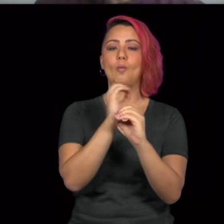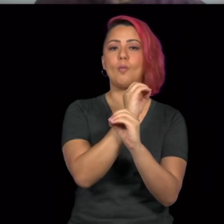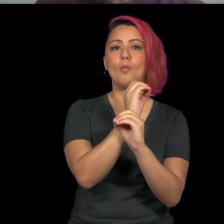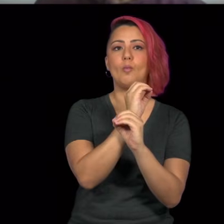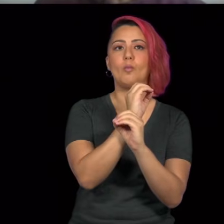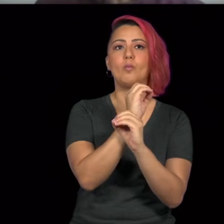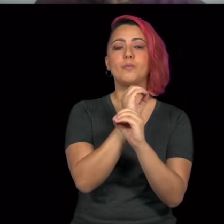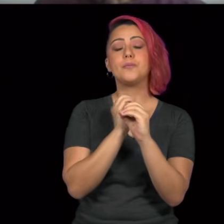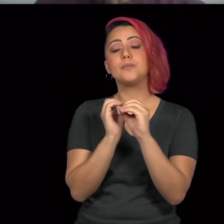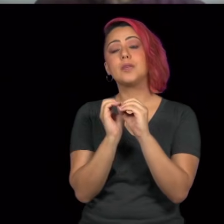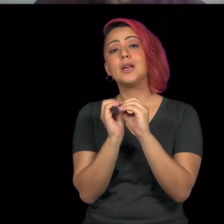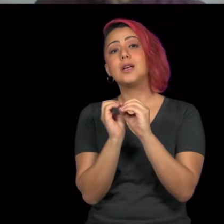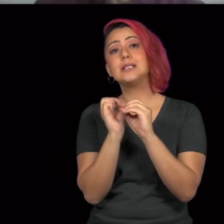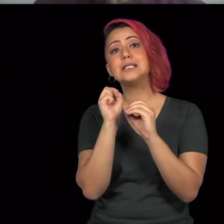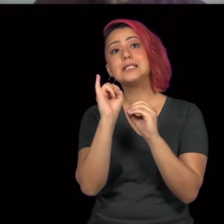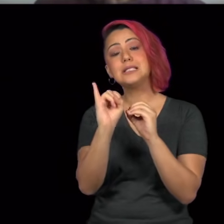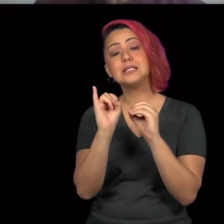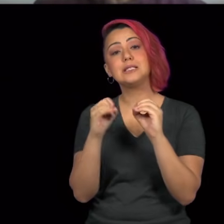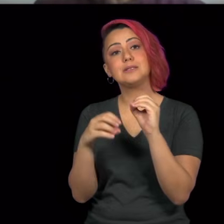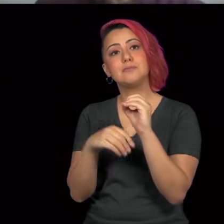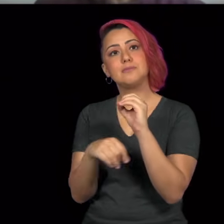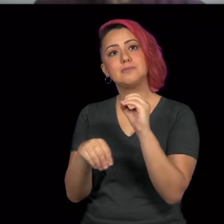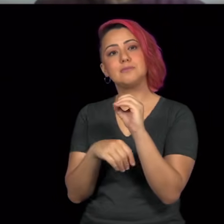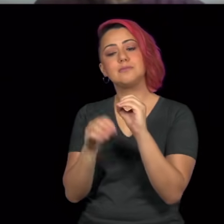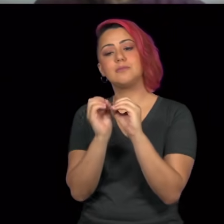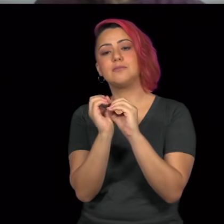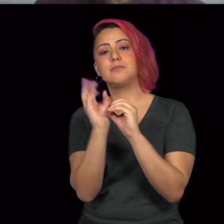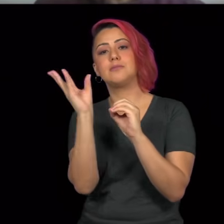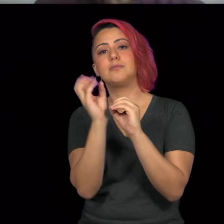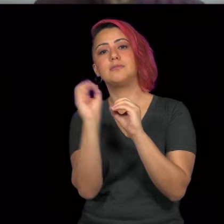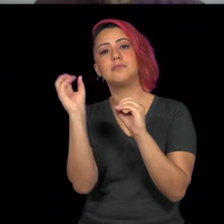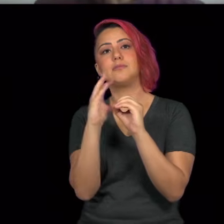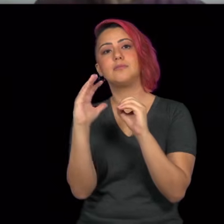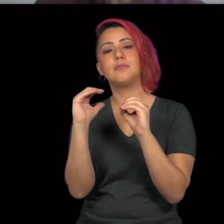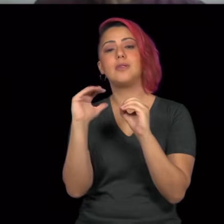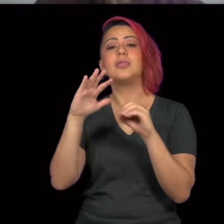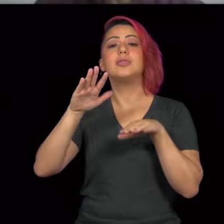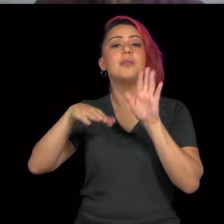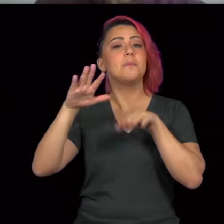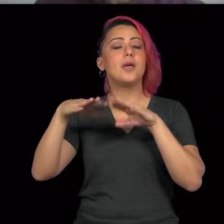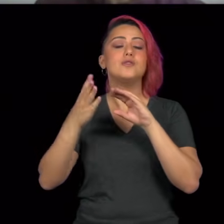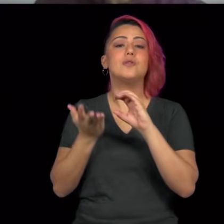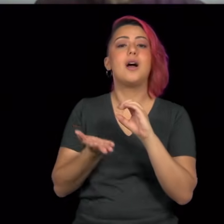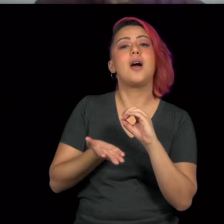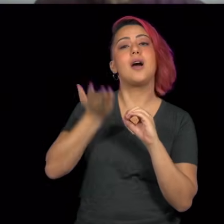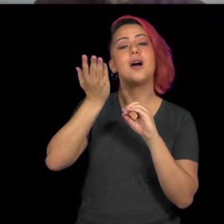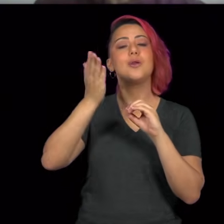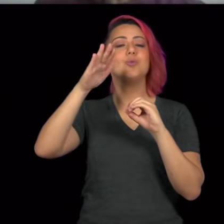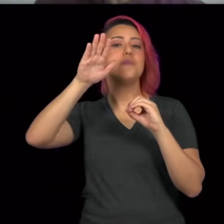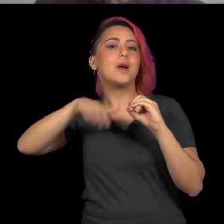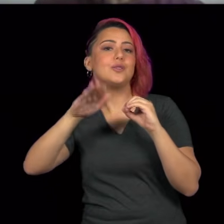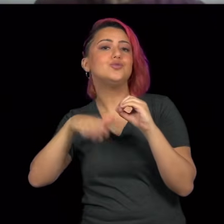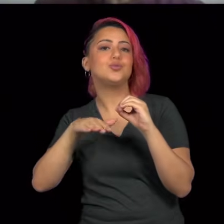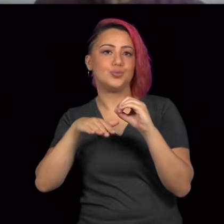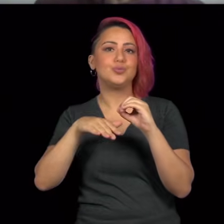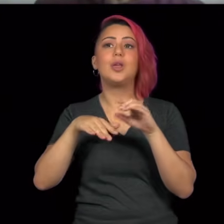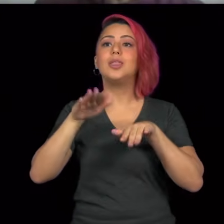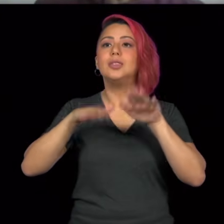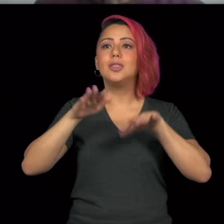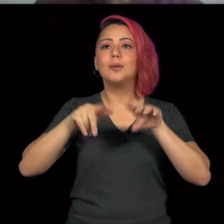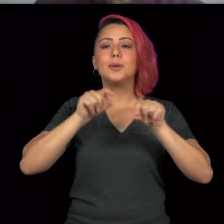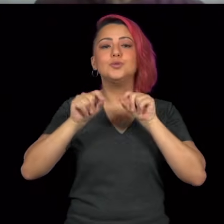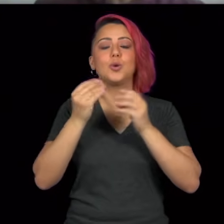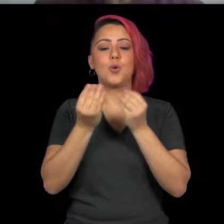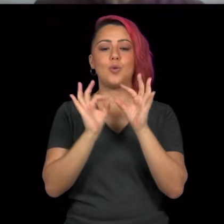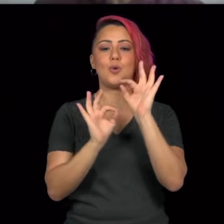será baixo, representando um 0 binário. Se o sinal do coletor se mantiver alto, o mesmo ocorrerá com o sinal de saída,